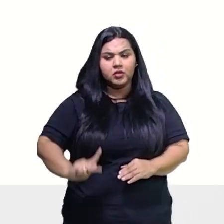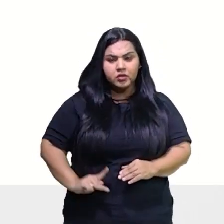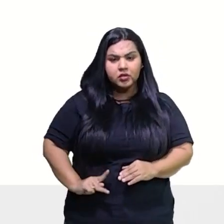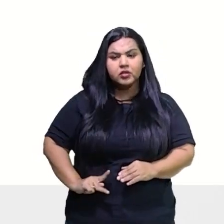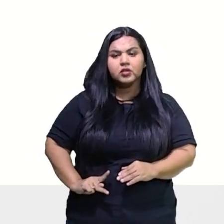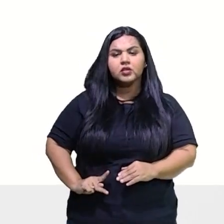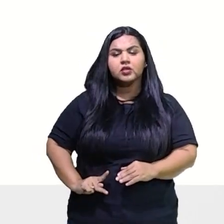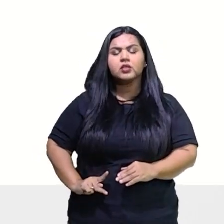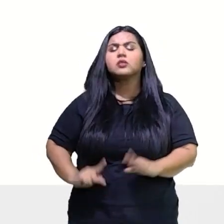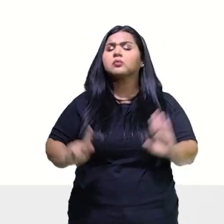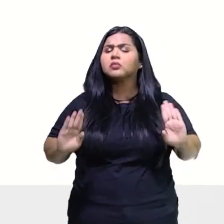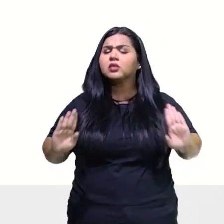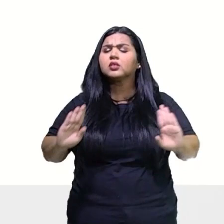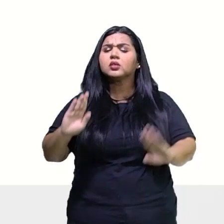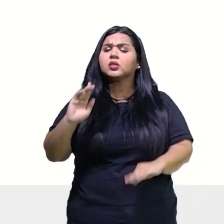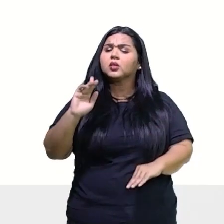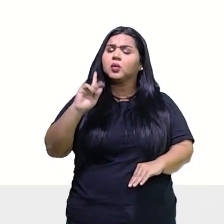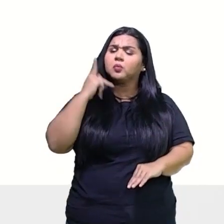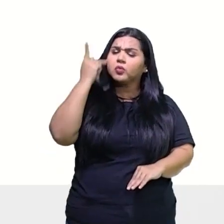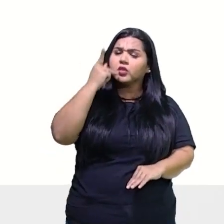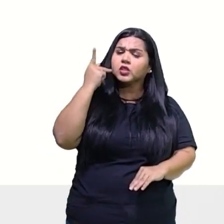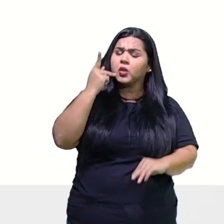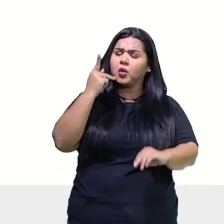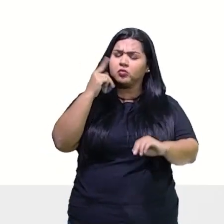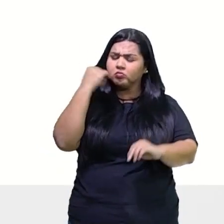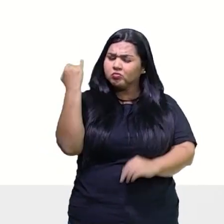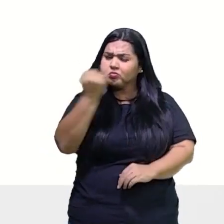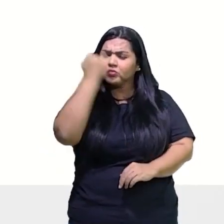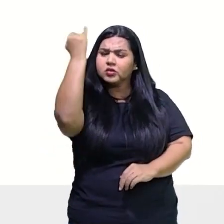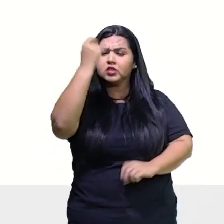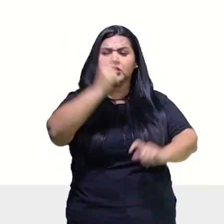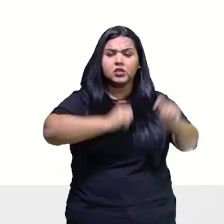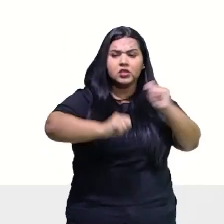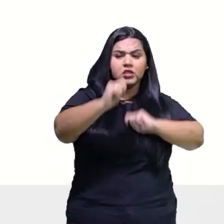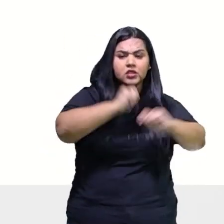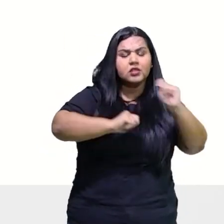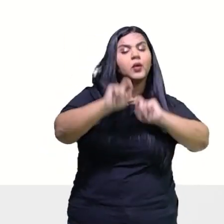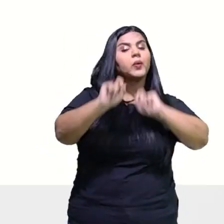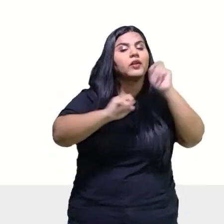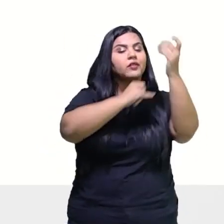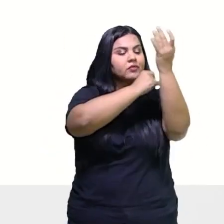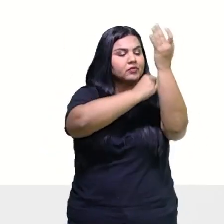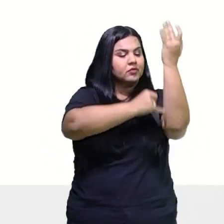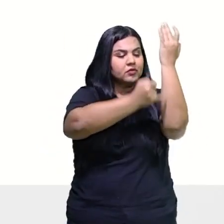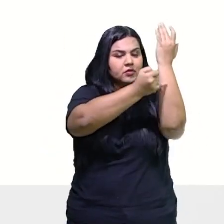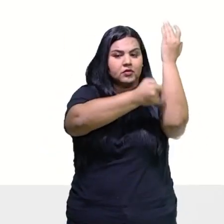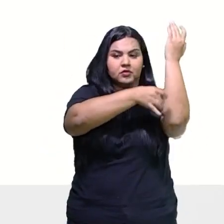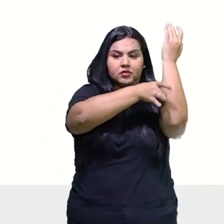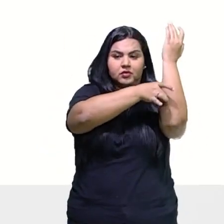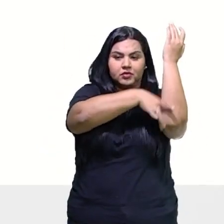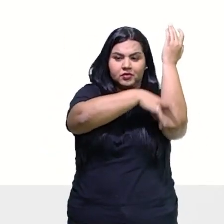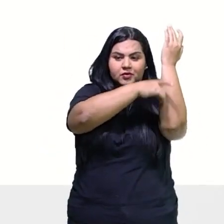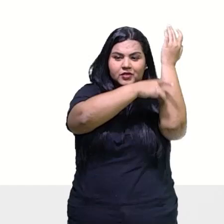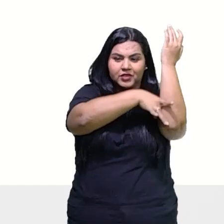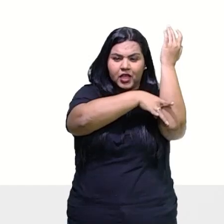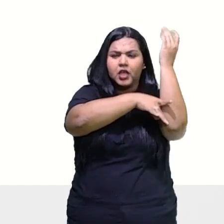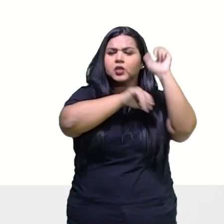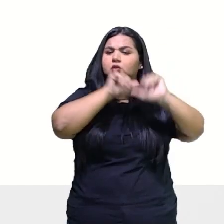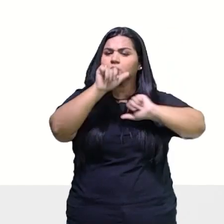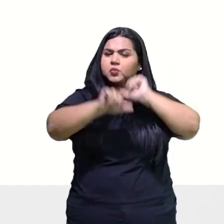com a política vai ter uma coisa muito importante na economia, que é o látex. O látex se muda,